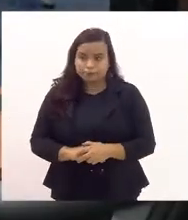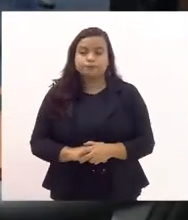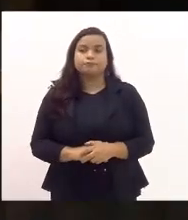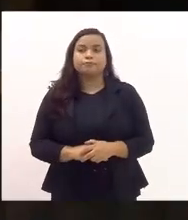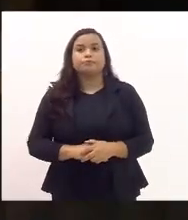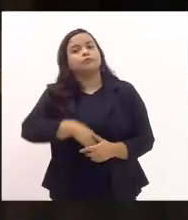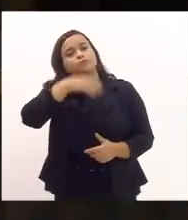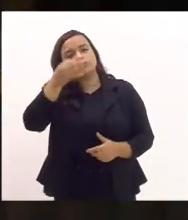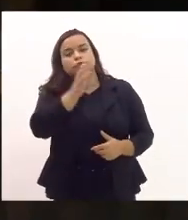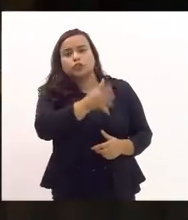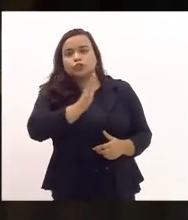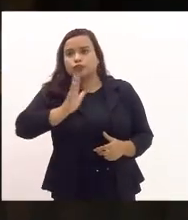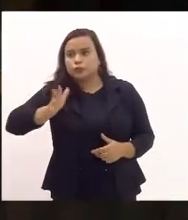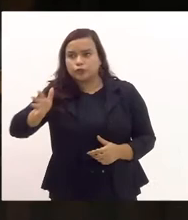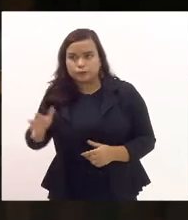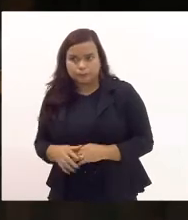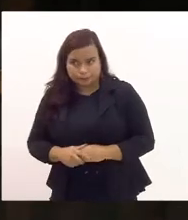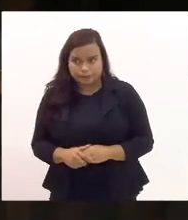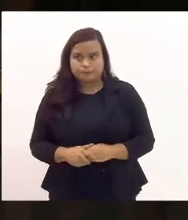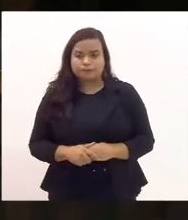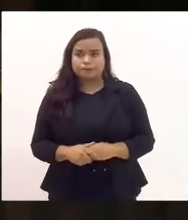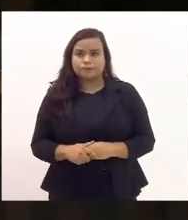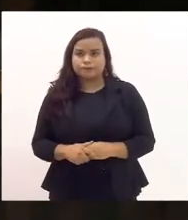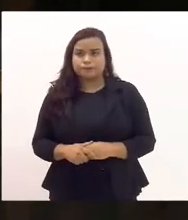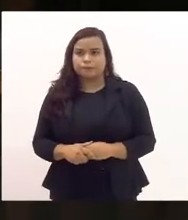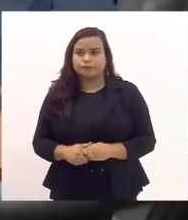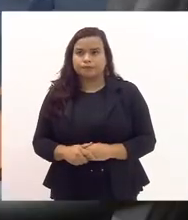e os pareceres emitidos em